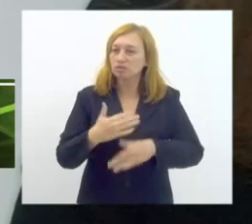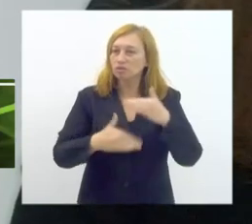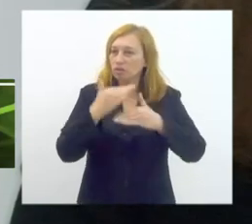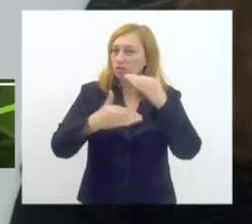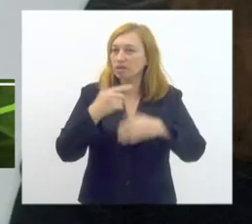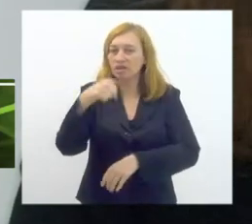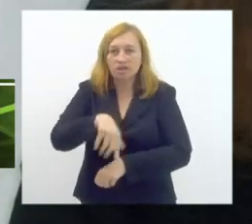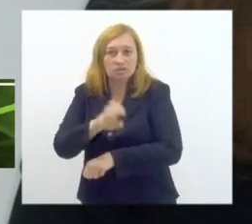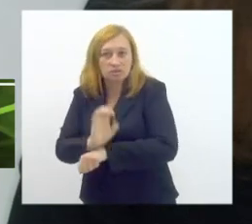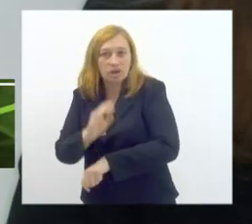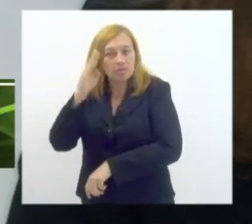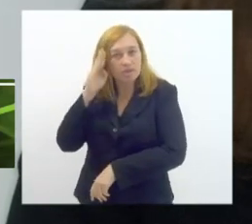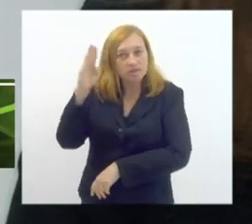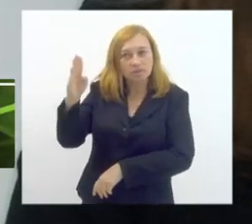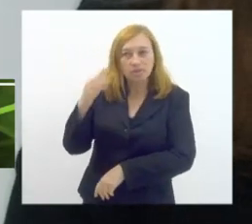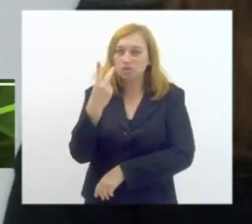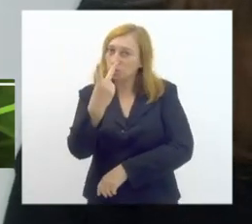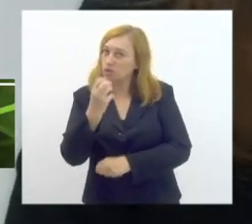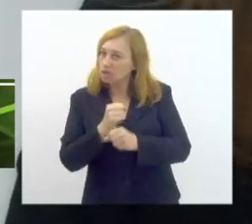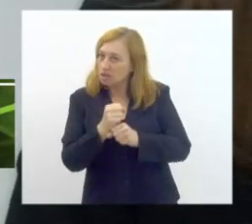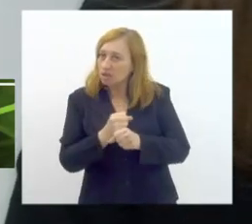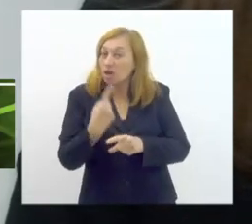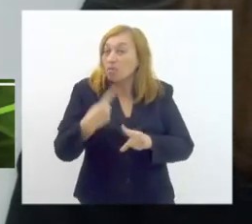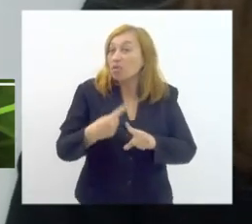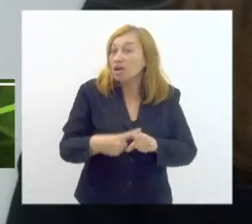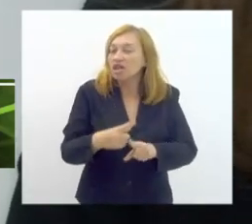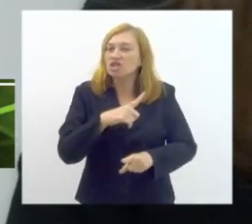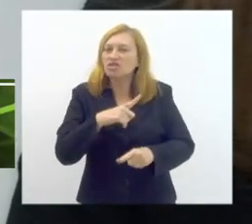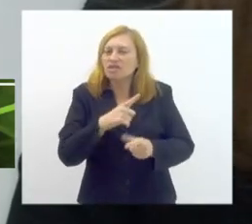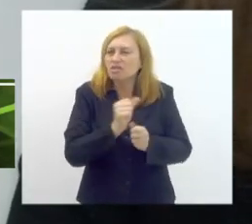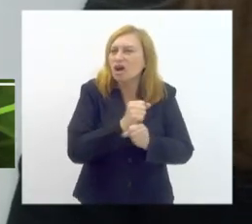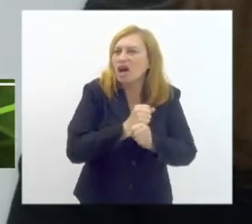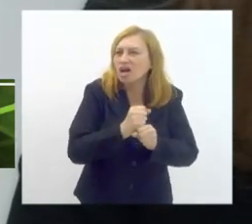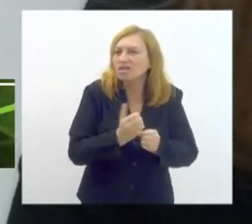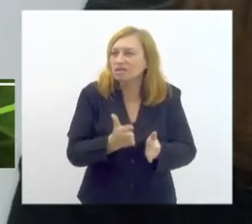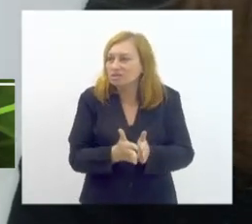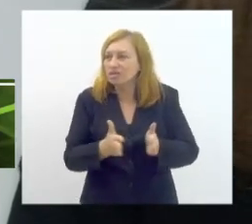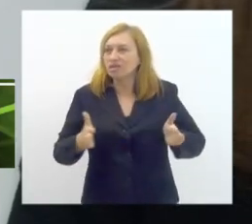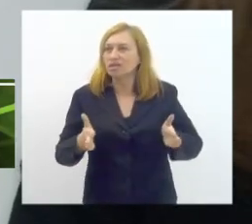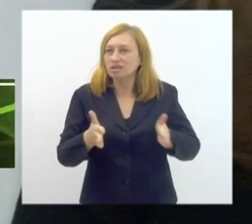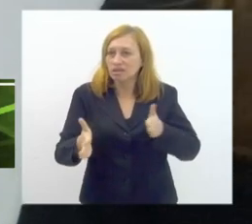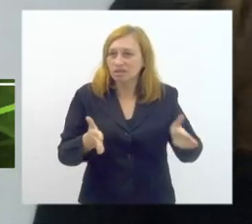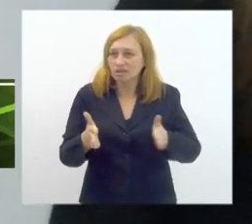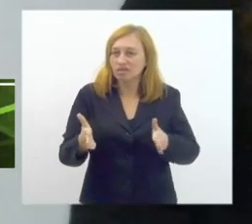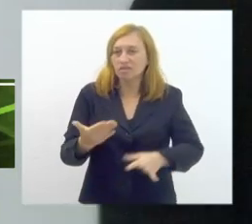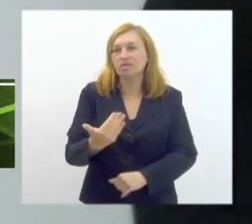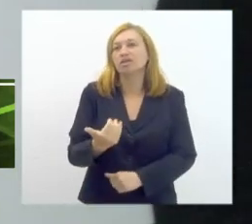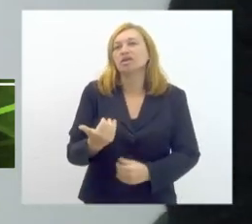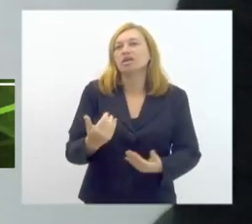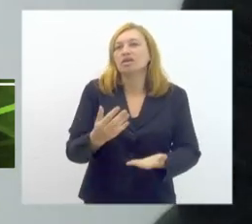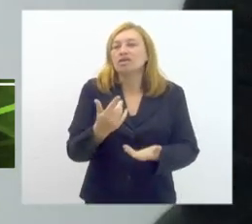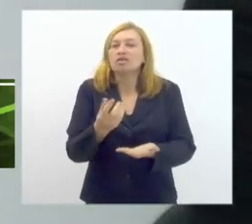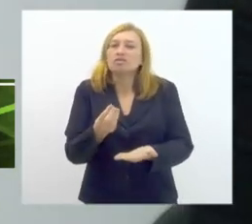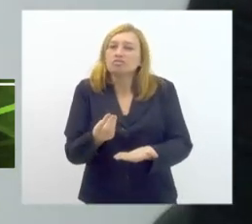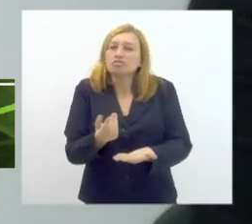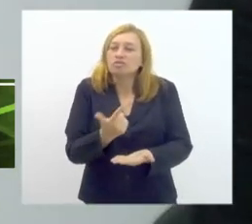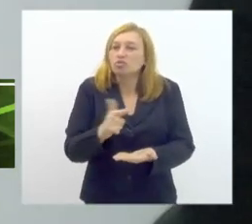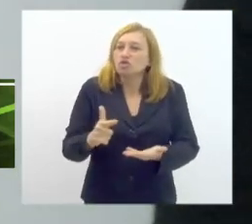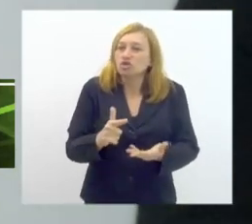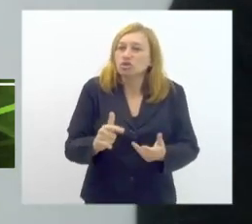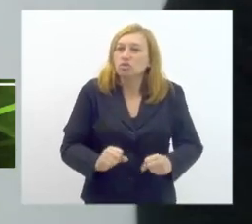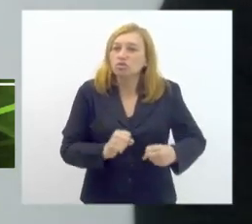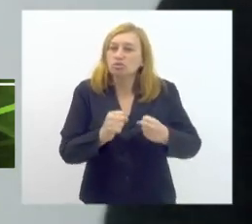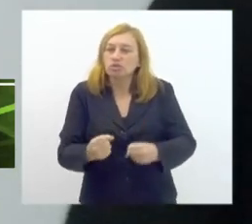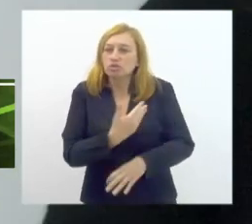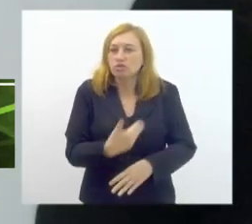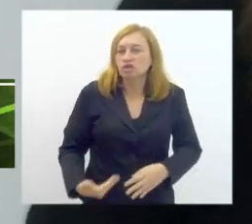Estado, principalmente nos últimos 2 anos, porque estivemos, durante muito tempo, órfãos de governo do Estado. E aqui destacar e leve o